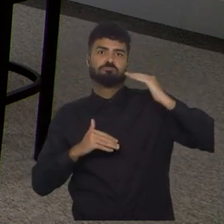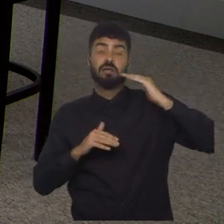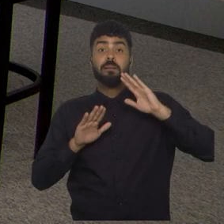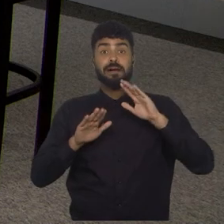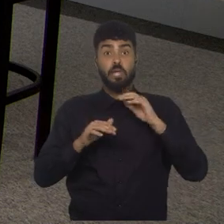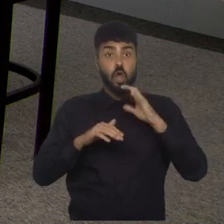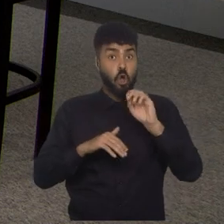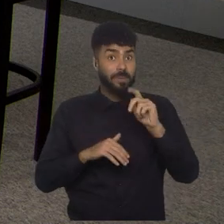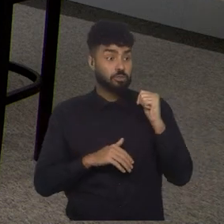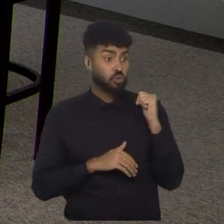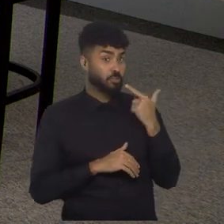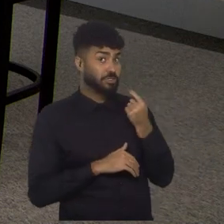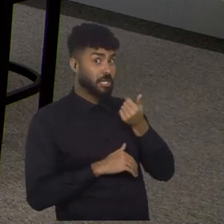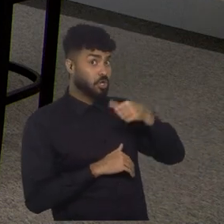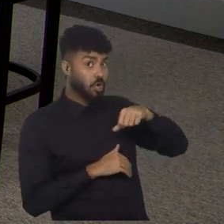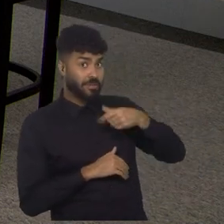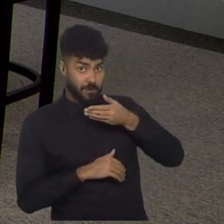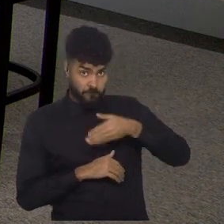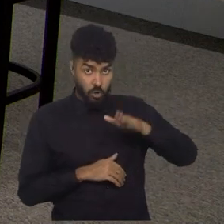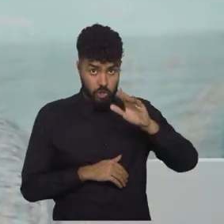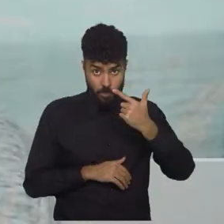Levar a Itália para uma Copa em